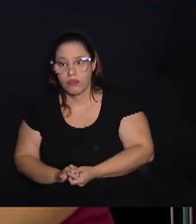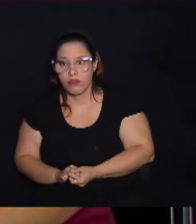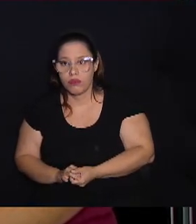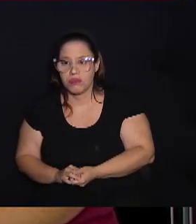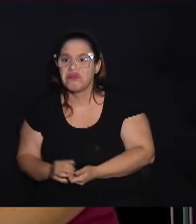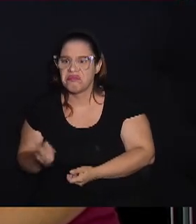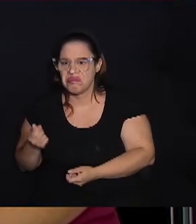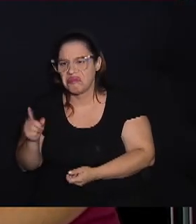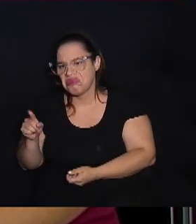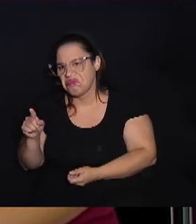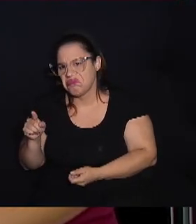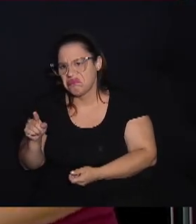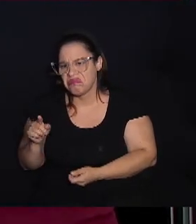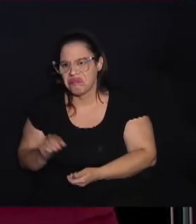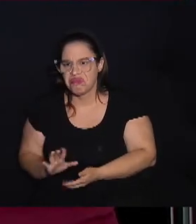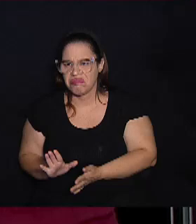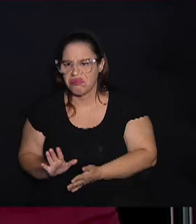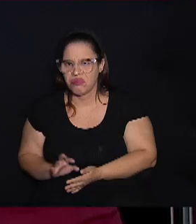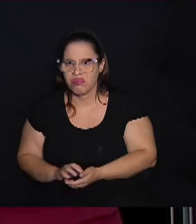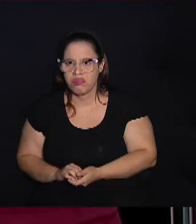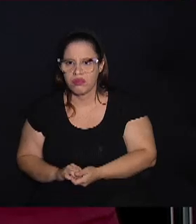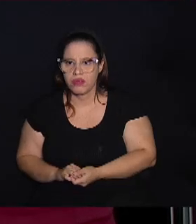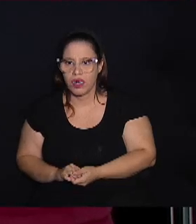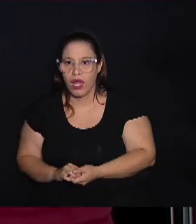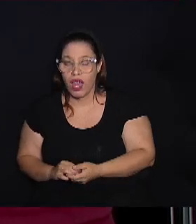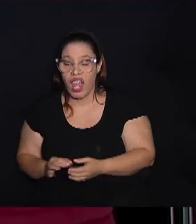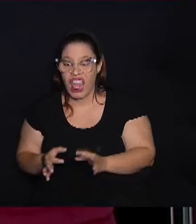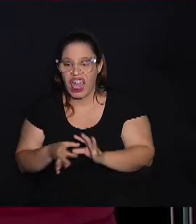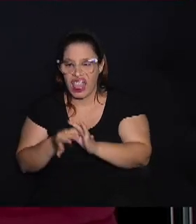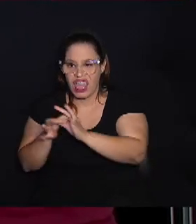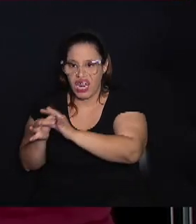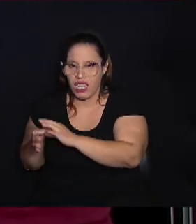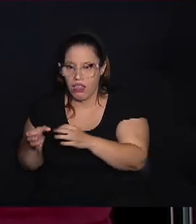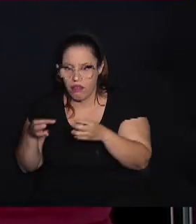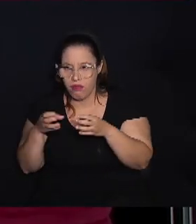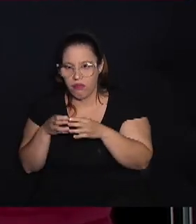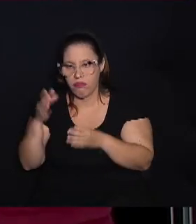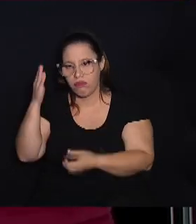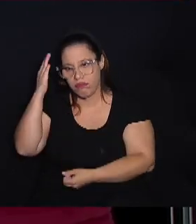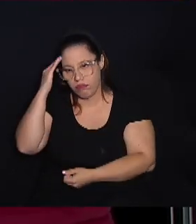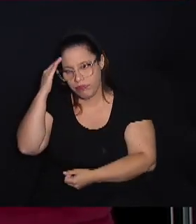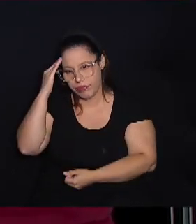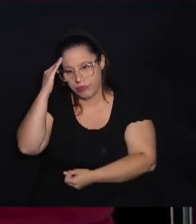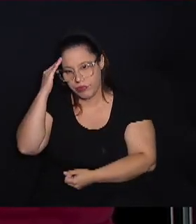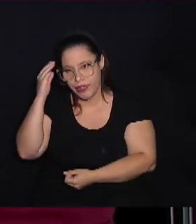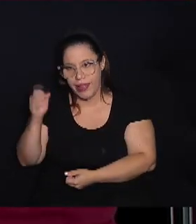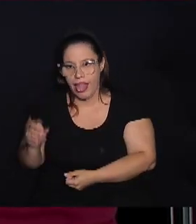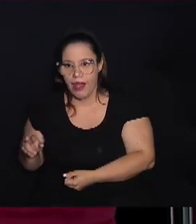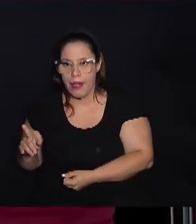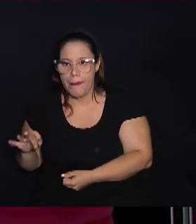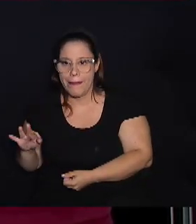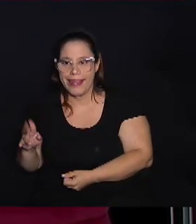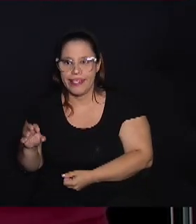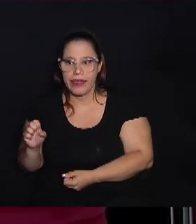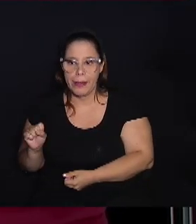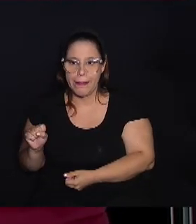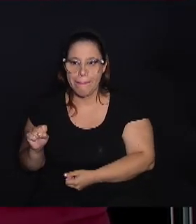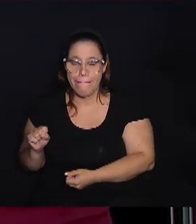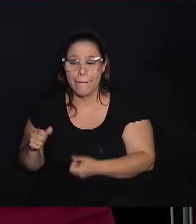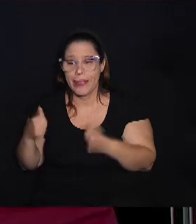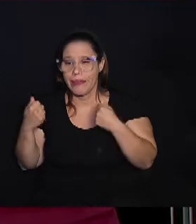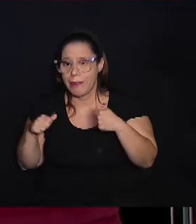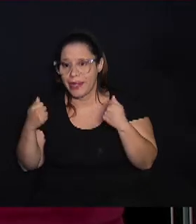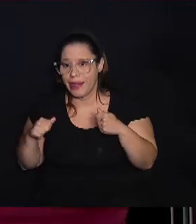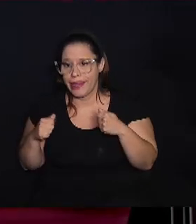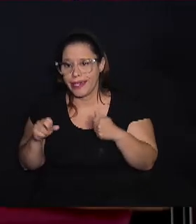que é isso, acho que é a gente se integrar com o grupo ali, entender quais são os limites, quais são as necessidades de cada